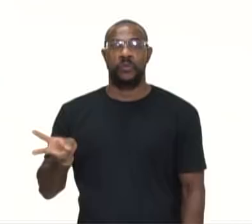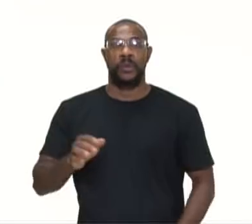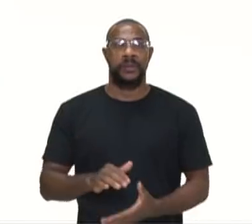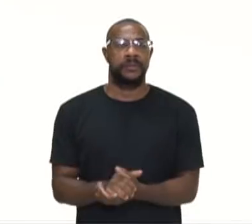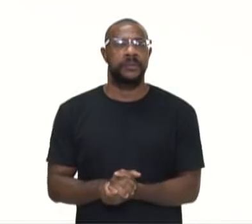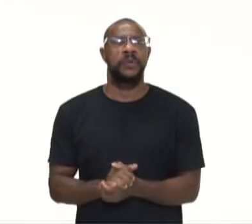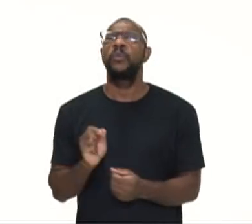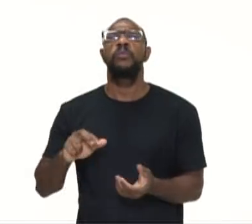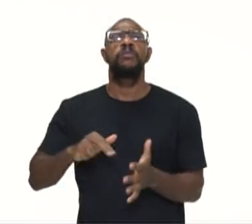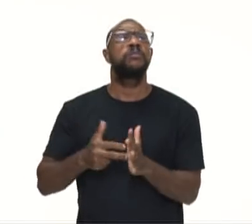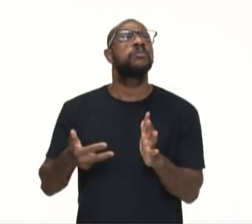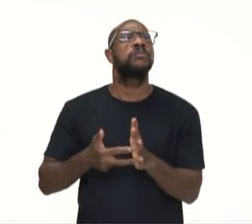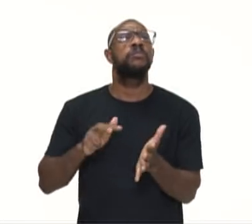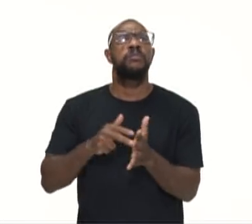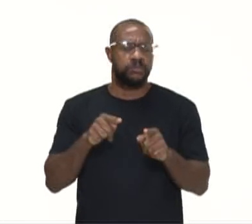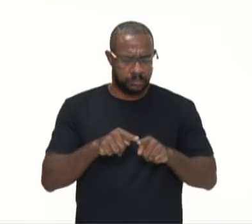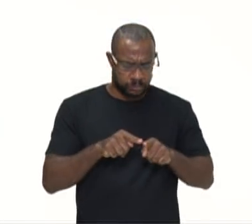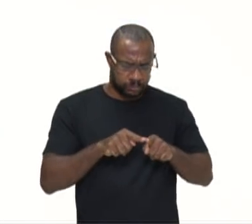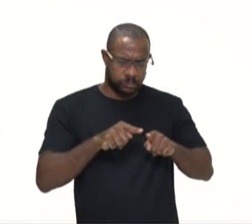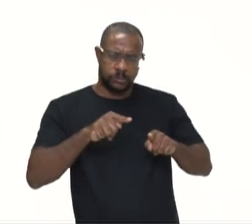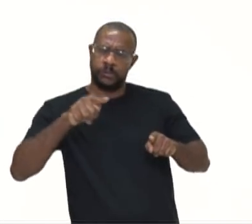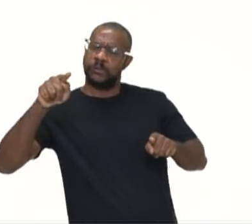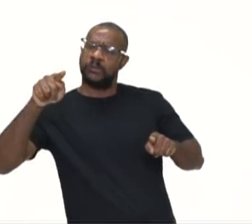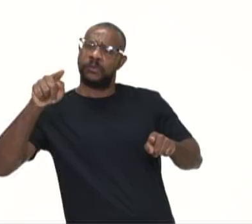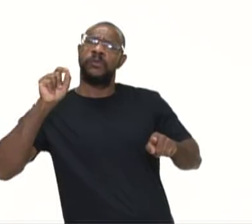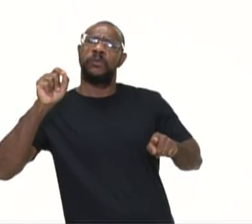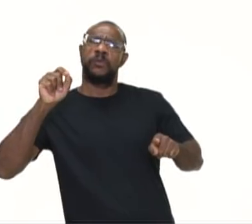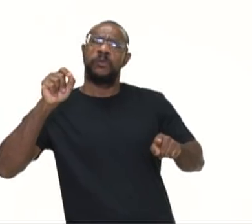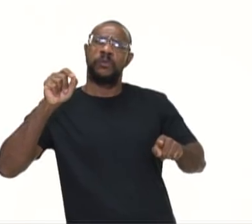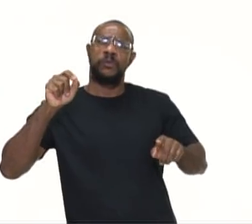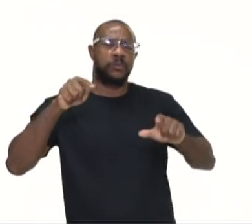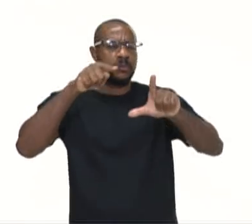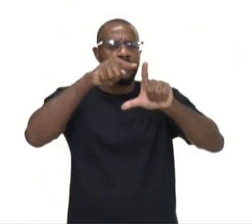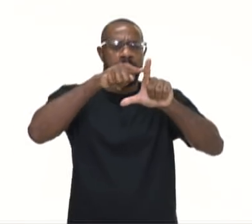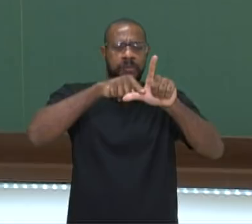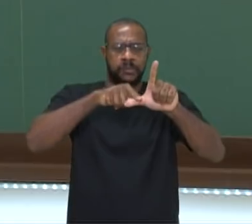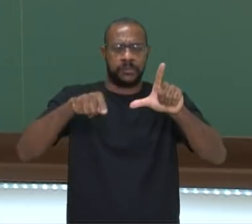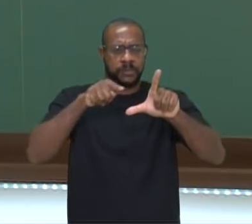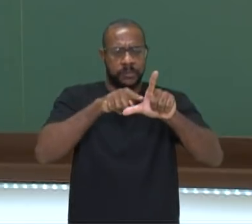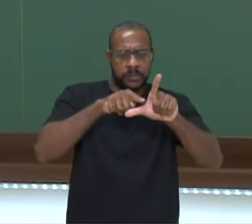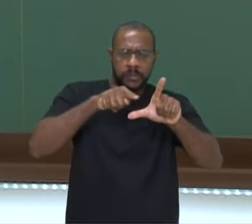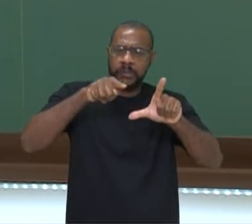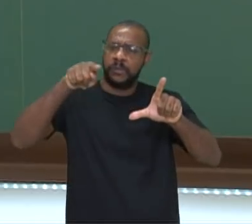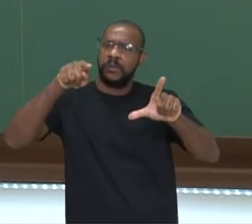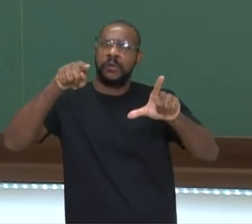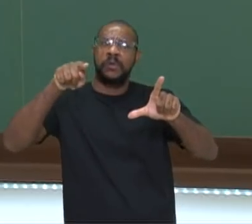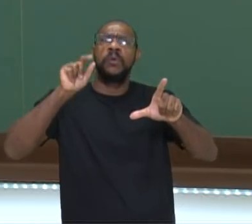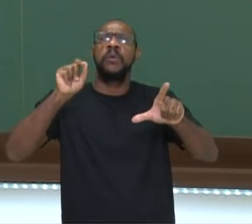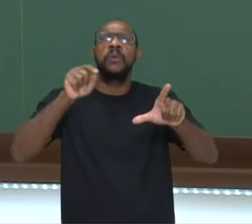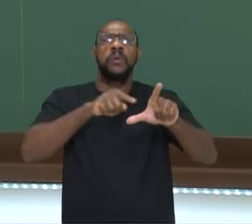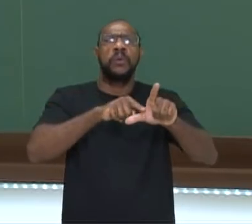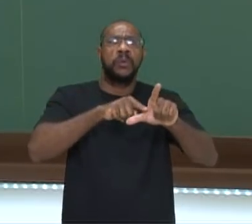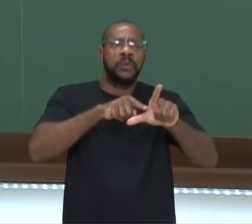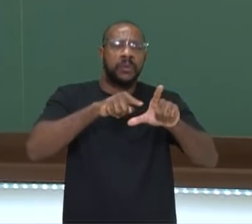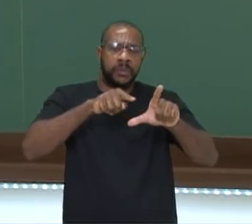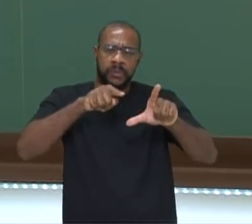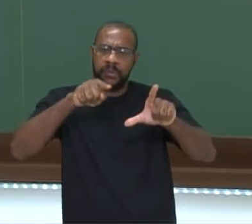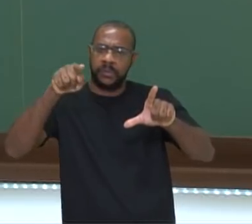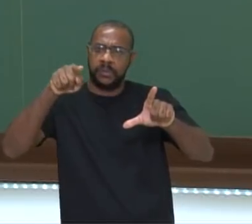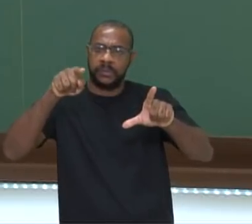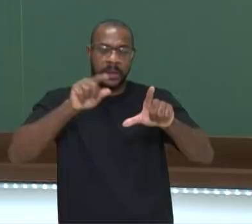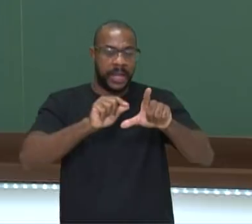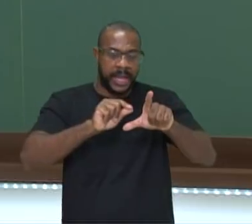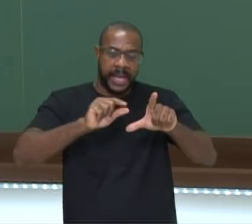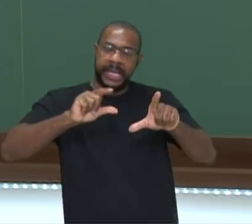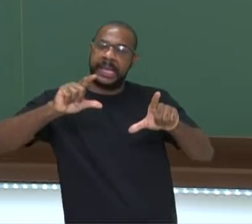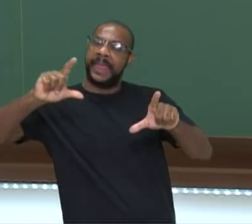o que significa esta inclinação? Lembra que eu falei, quando está aqui aumentando, nós temos que há uma função do tipo